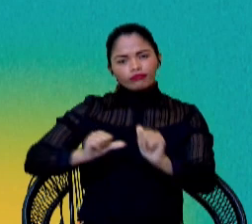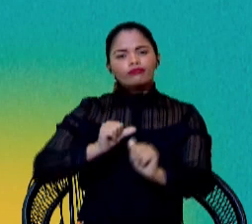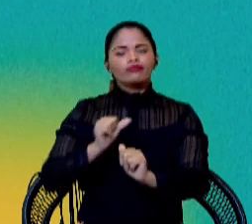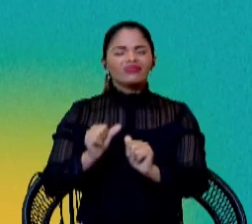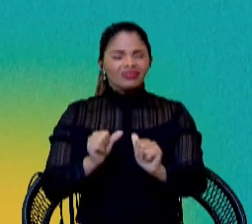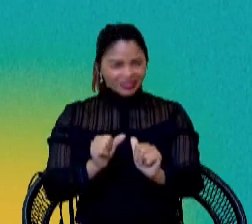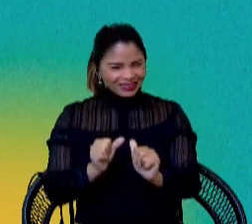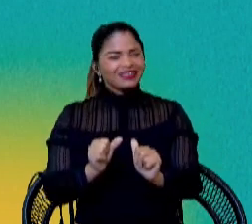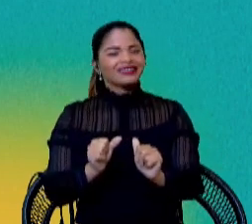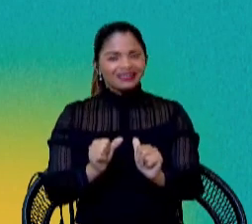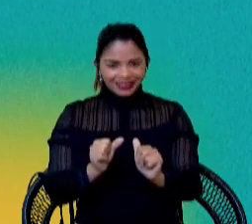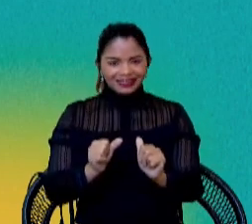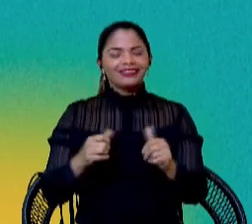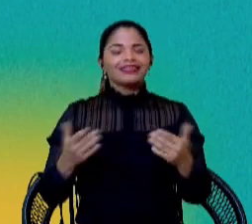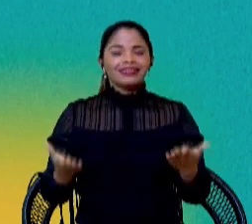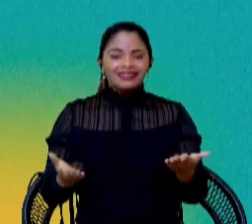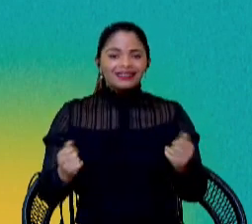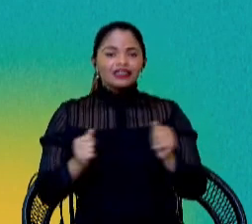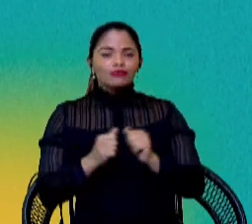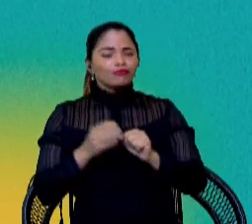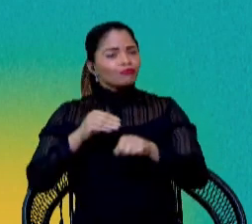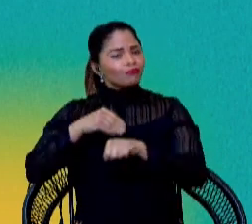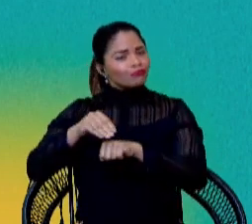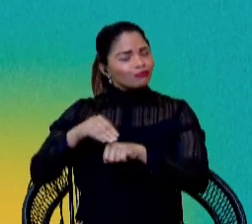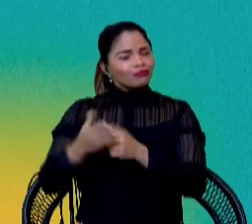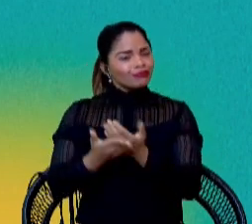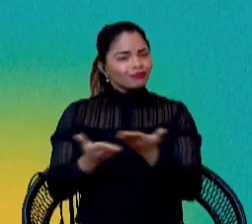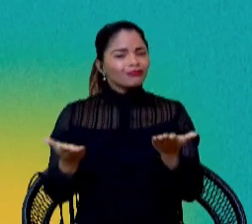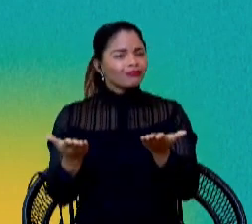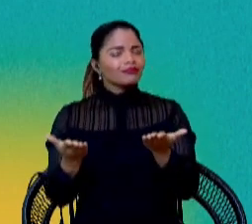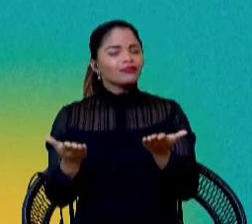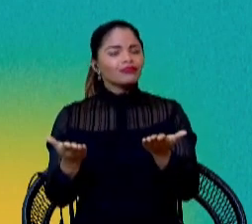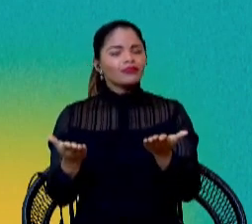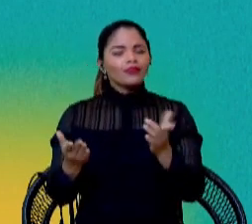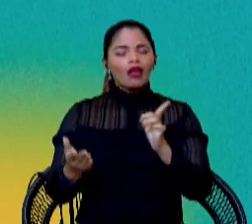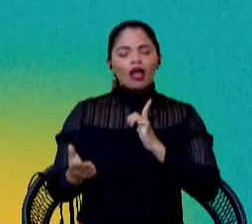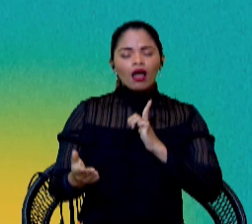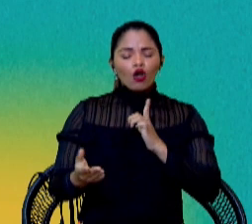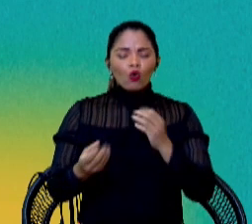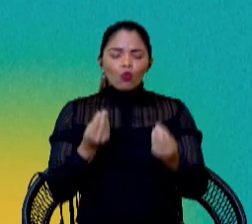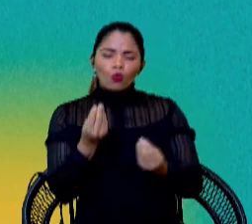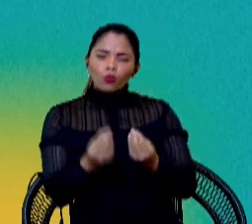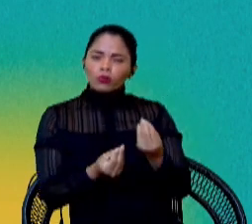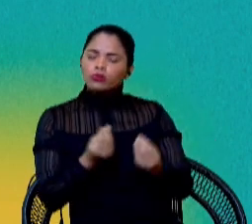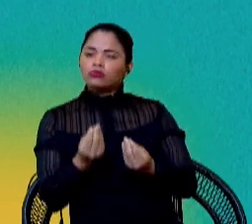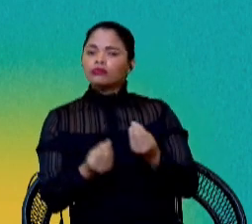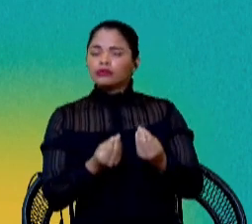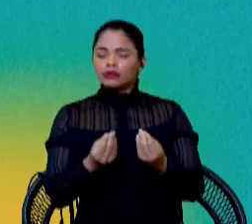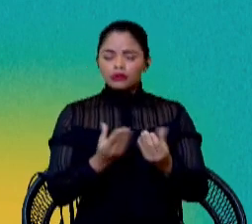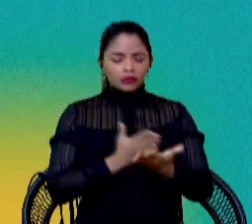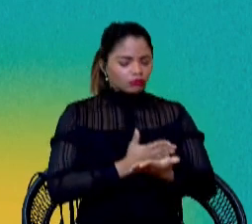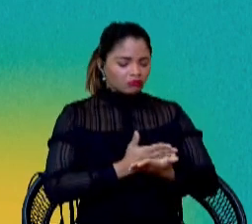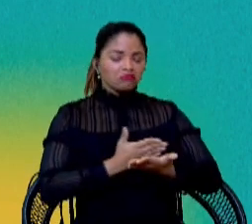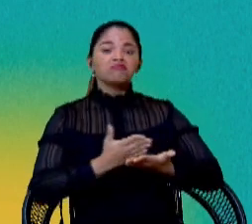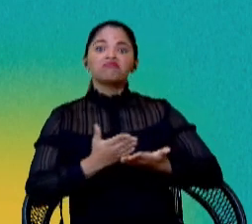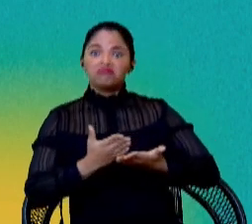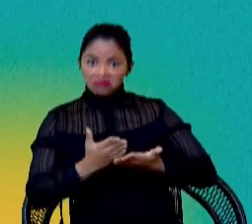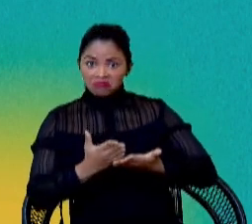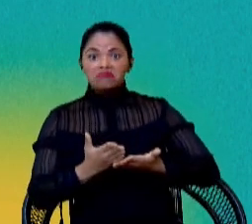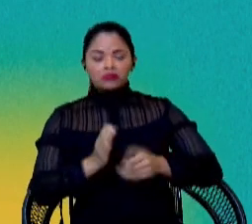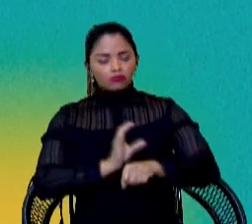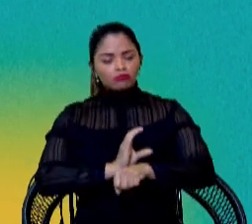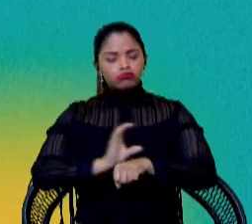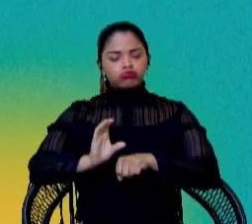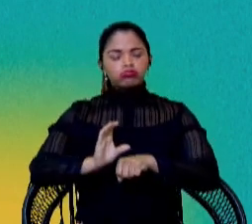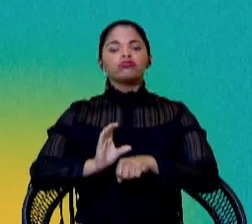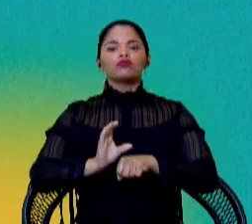uma transformada nisso em dicas, né? Ao invés de ser um tutorial de como vocês vão começar a fazer um investimento, a gente